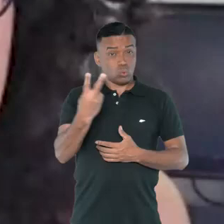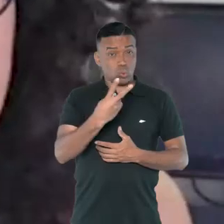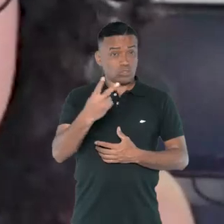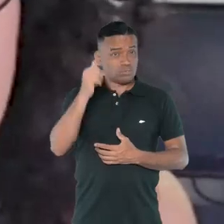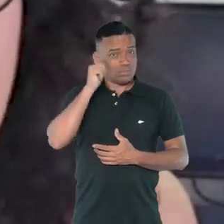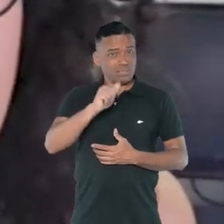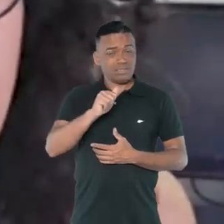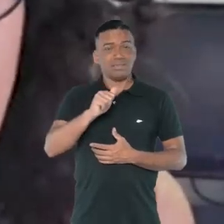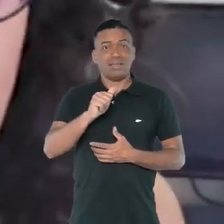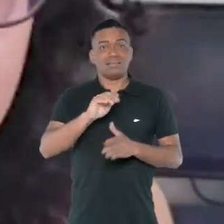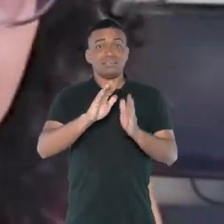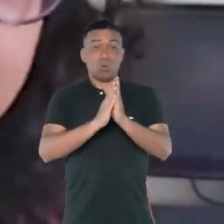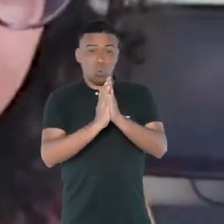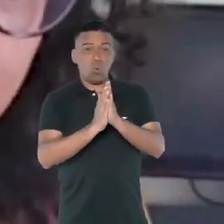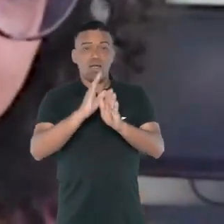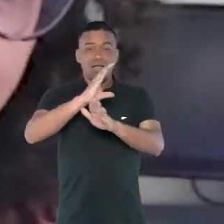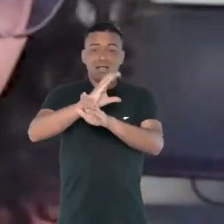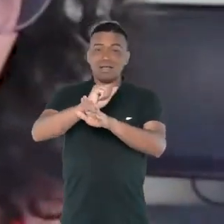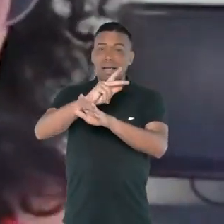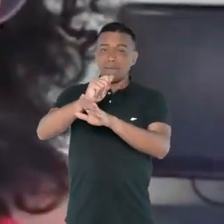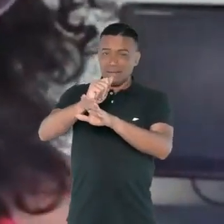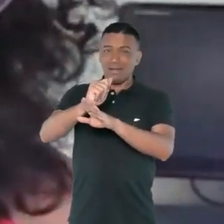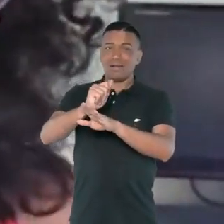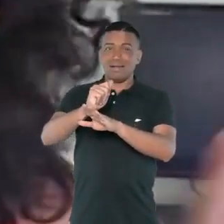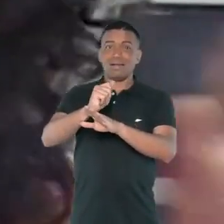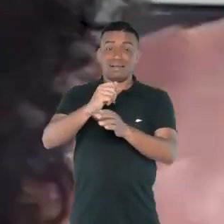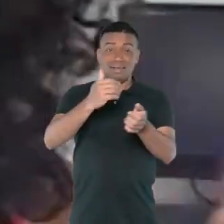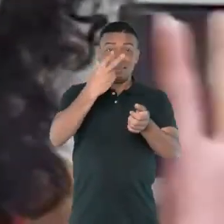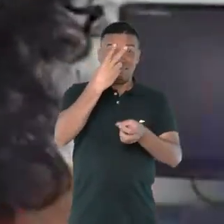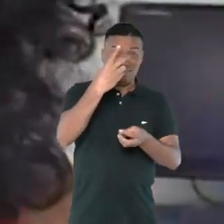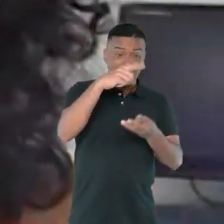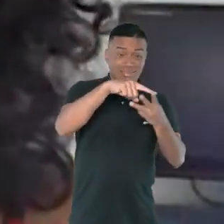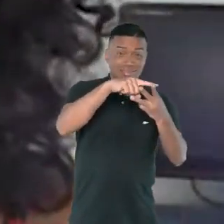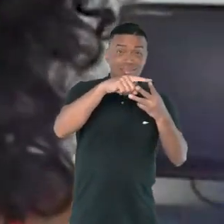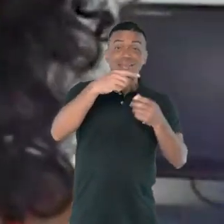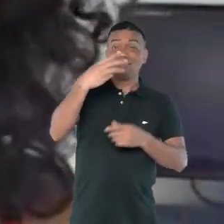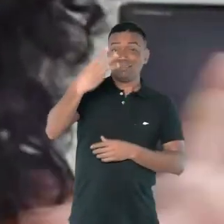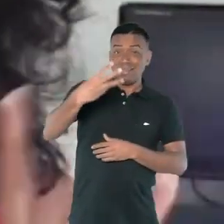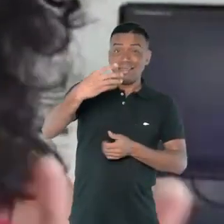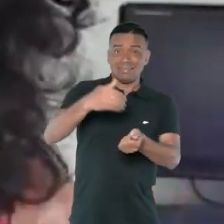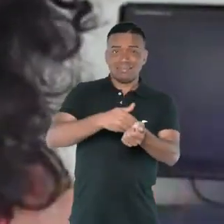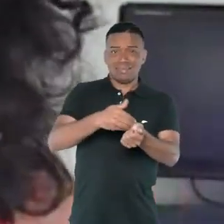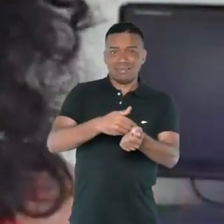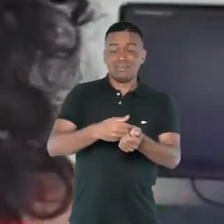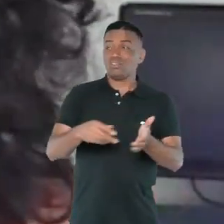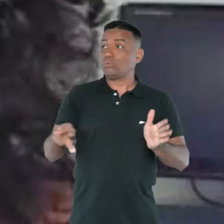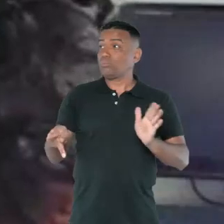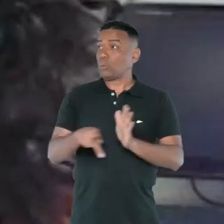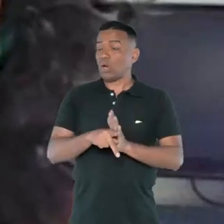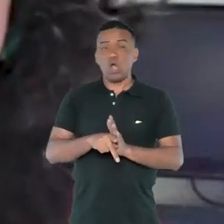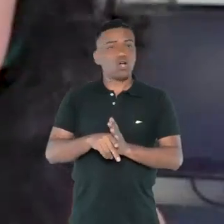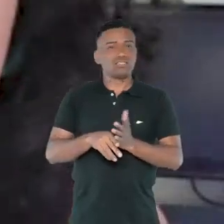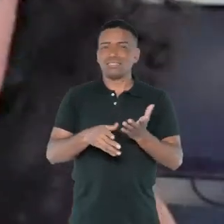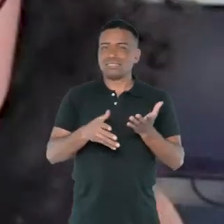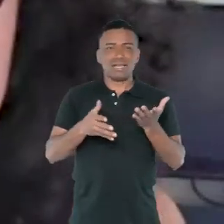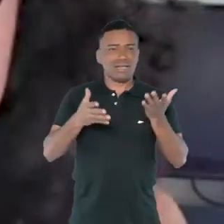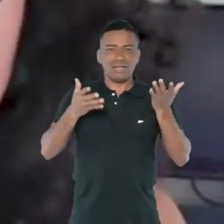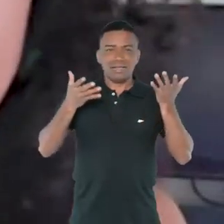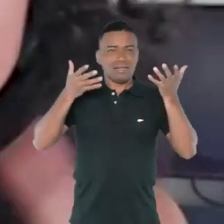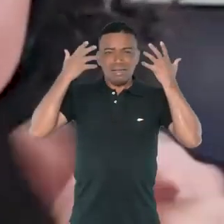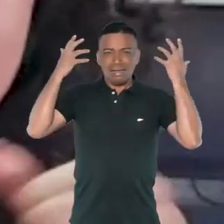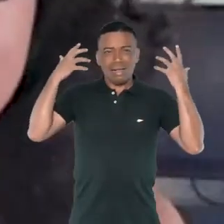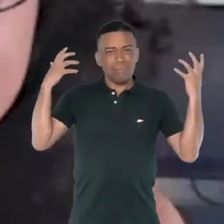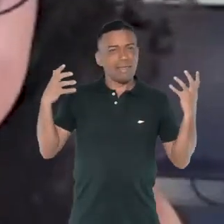faz lembrar. Duas meninas que estavam vendo... Era outra capa ainda do Entre Três Segredos. E ela olhou e falou assim,